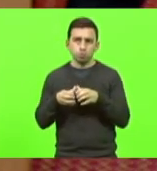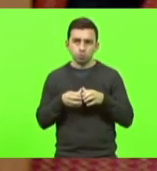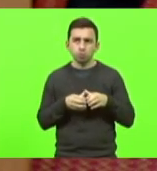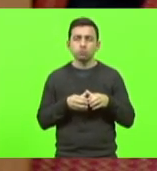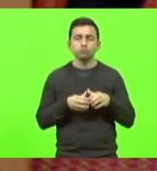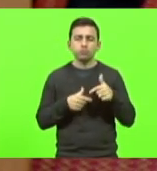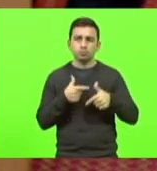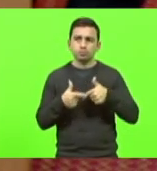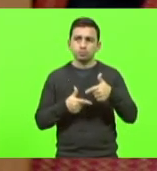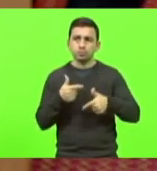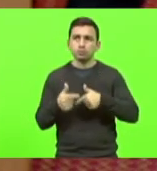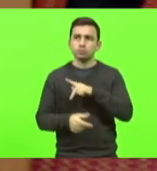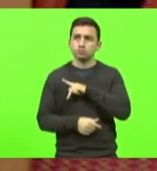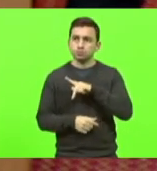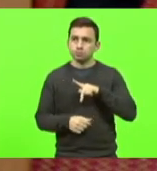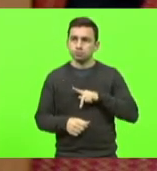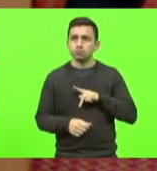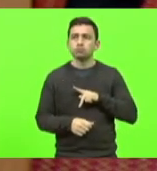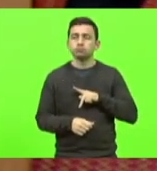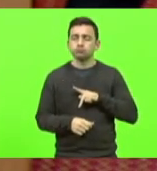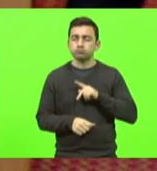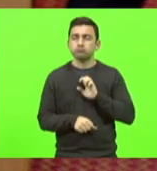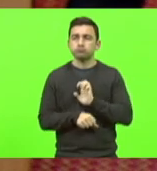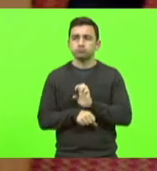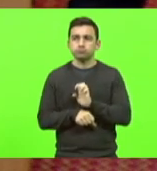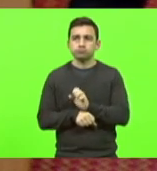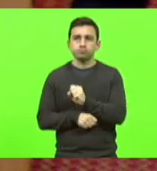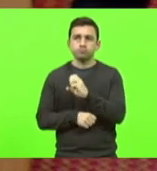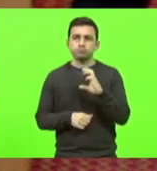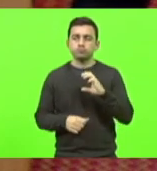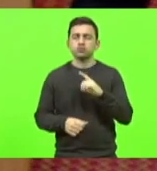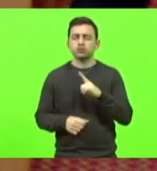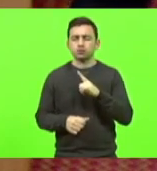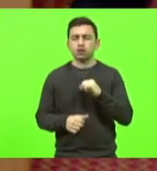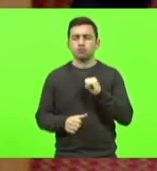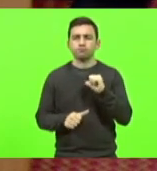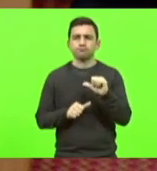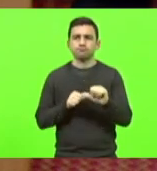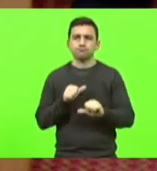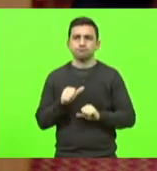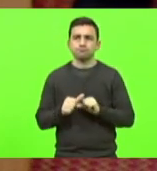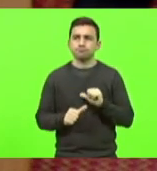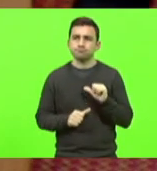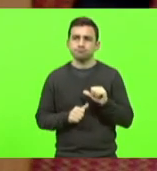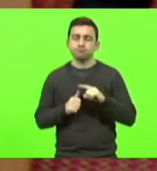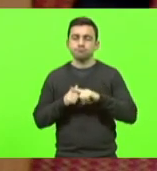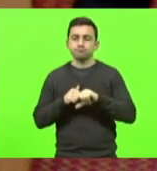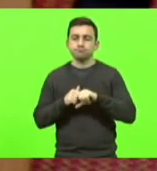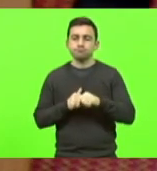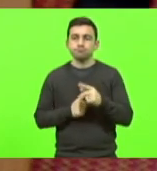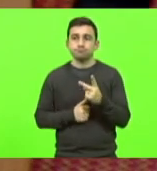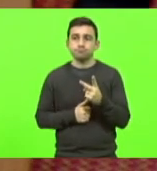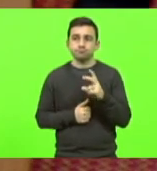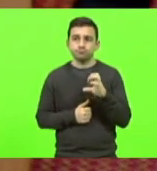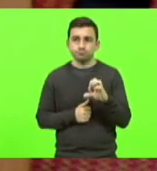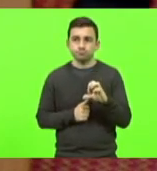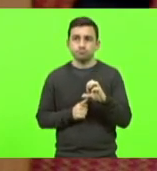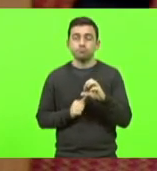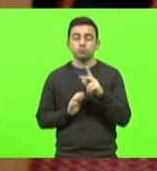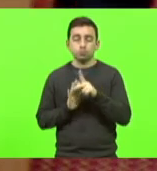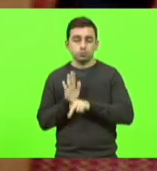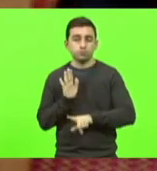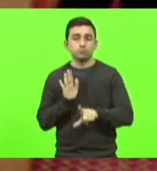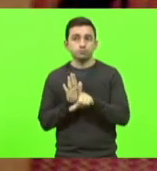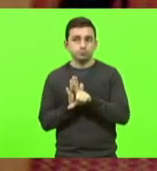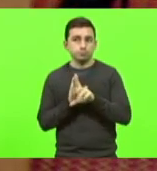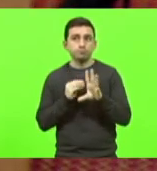público do estado ele é traz uma alteração é ao artigo 29 do projeto de